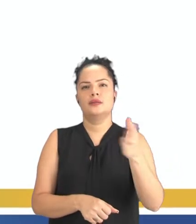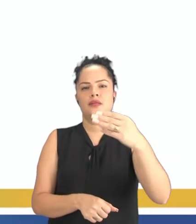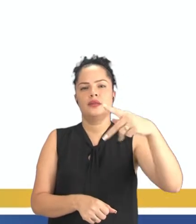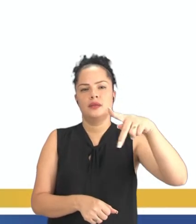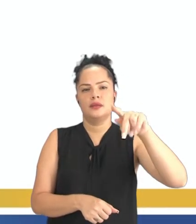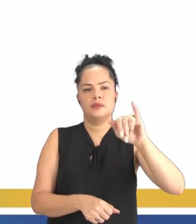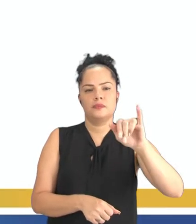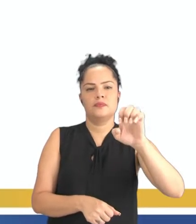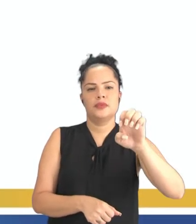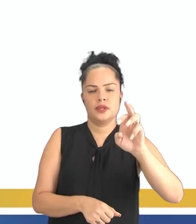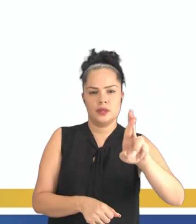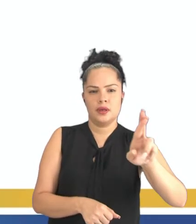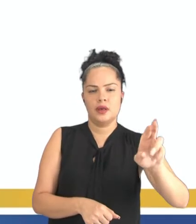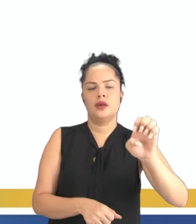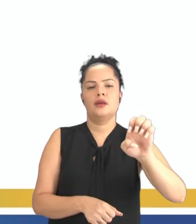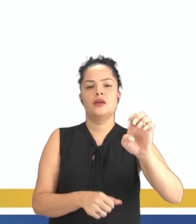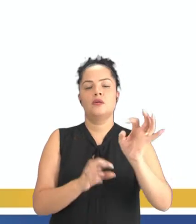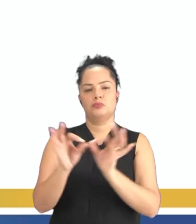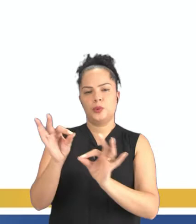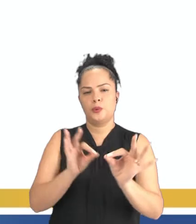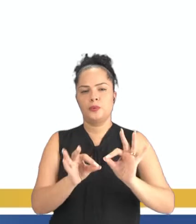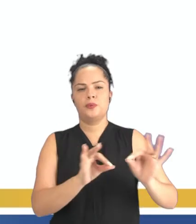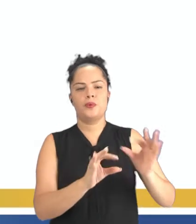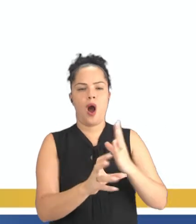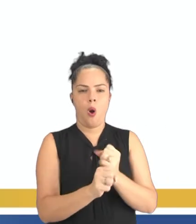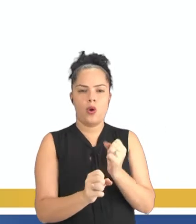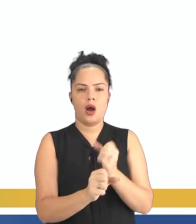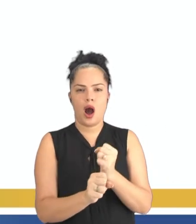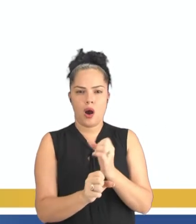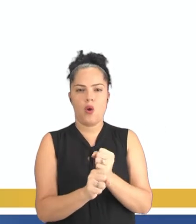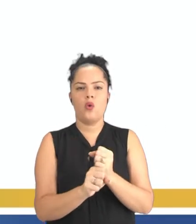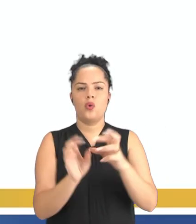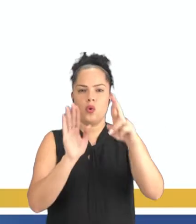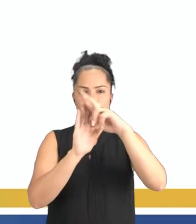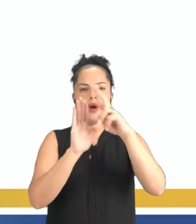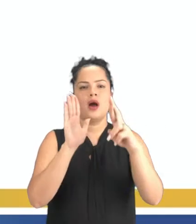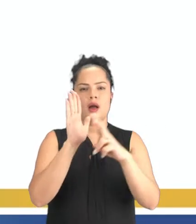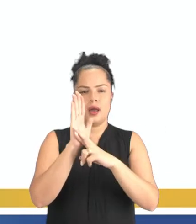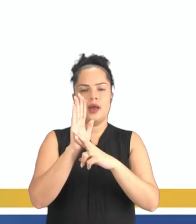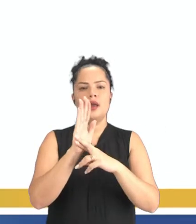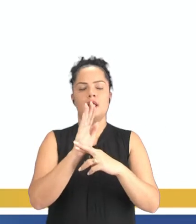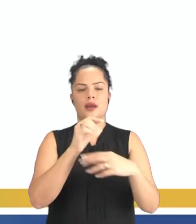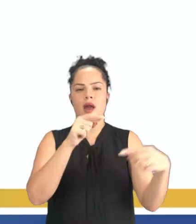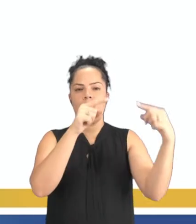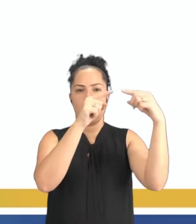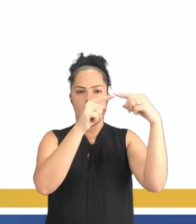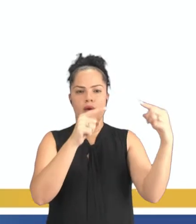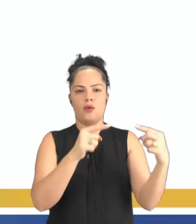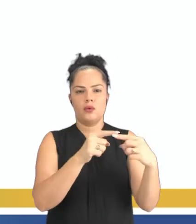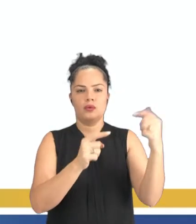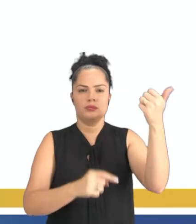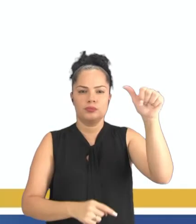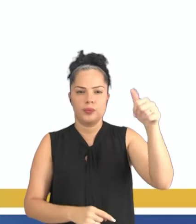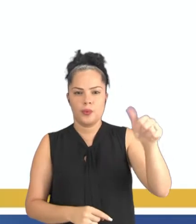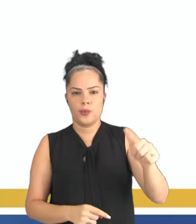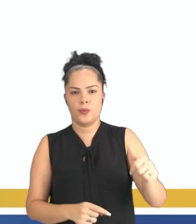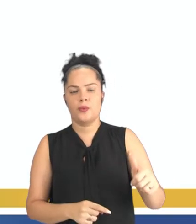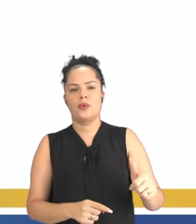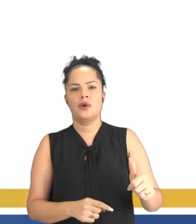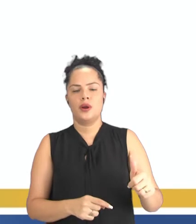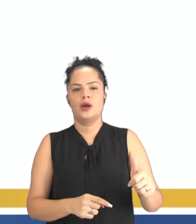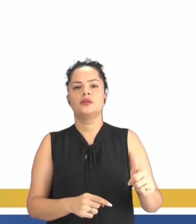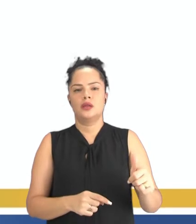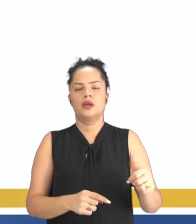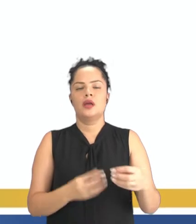fundamentos da teoria dos cálculos das probabilidades e da análise combinatória por meio da análise das apostas em jogos de